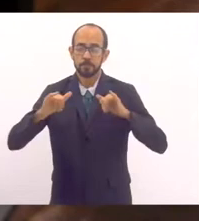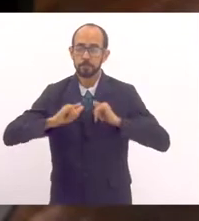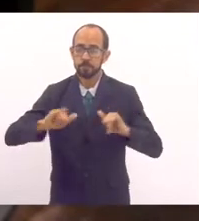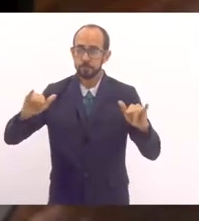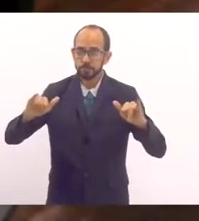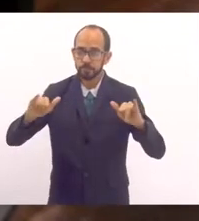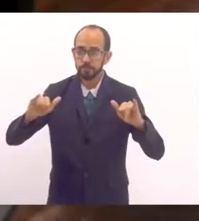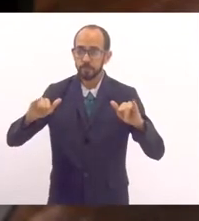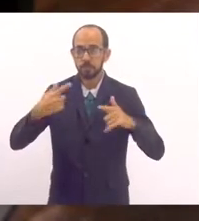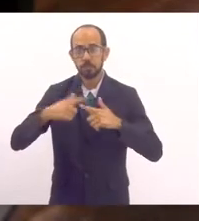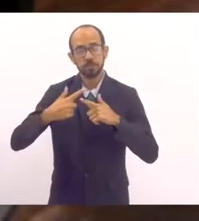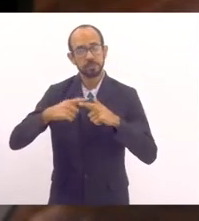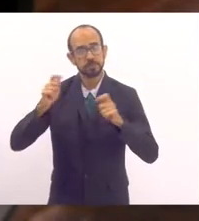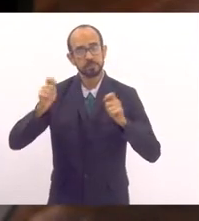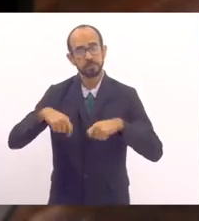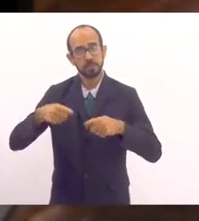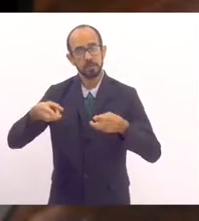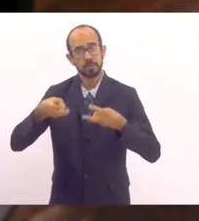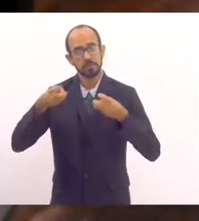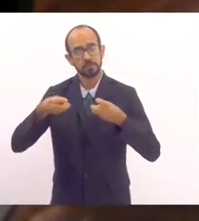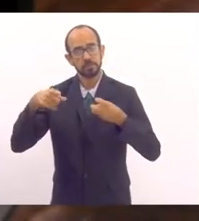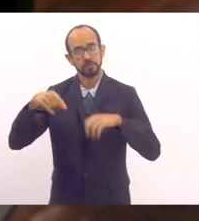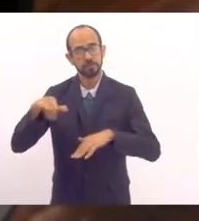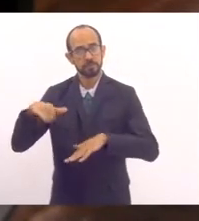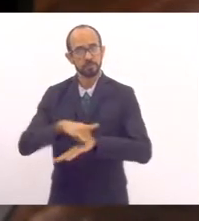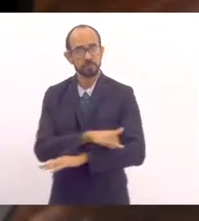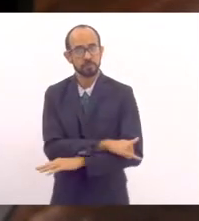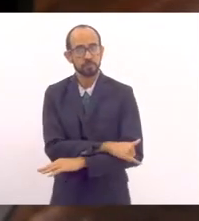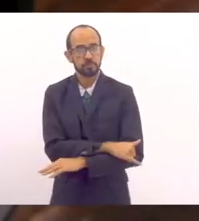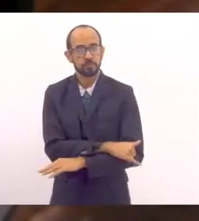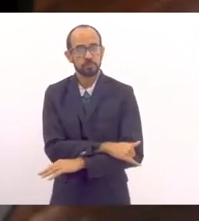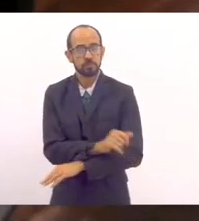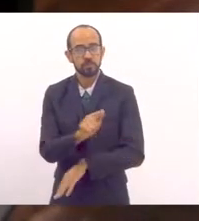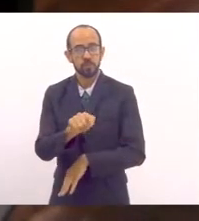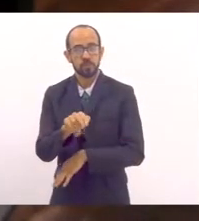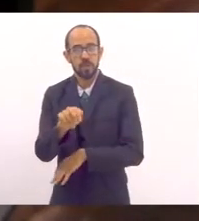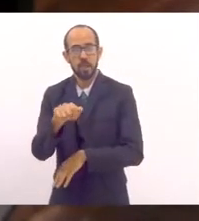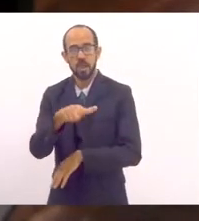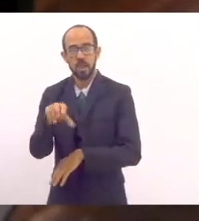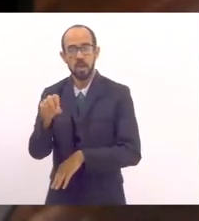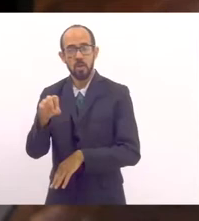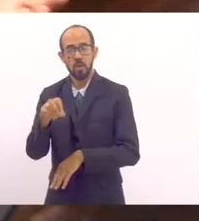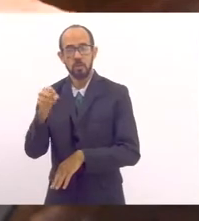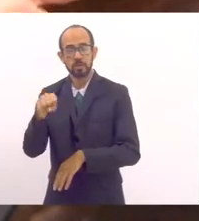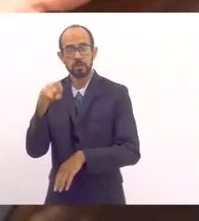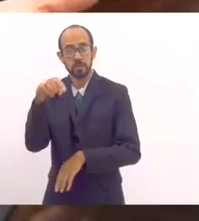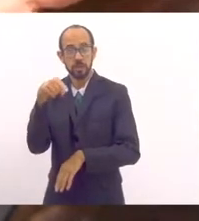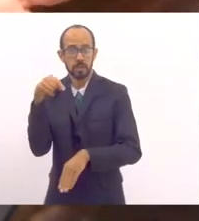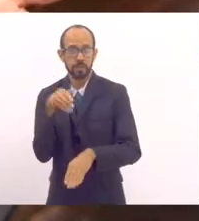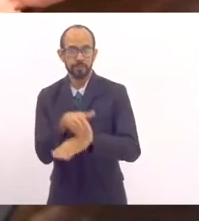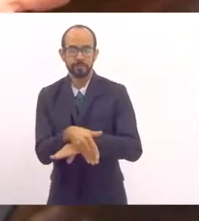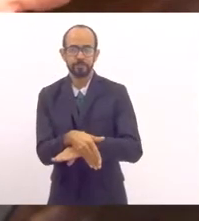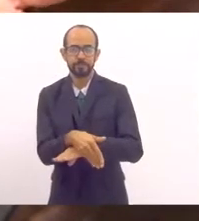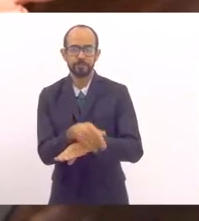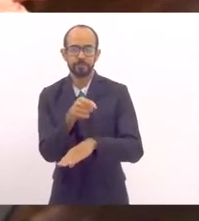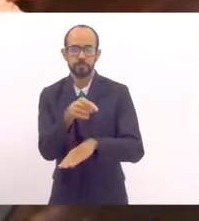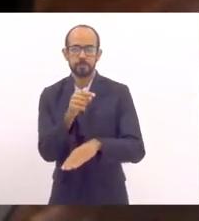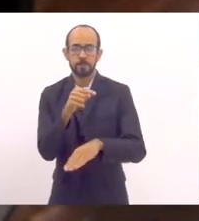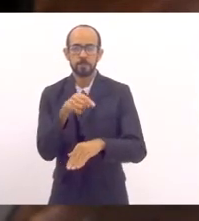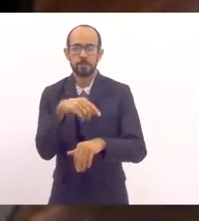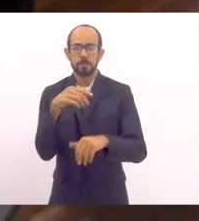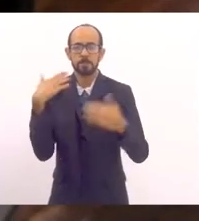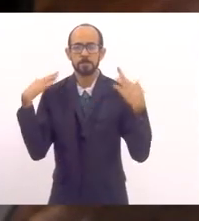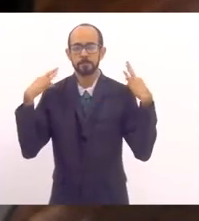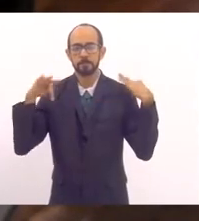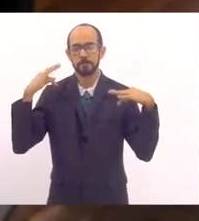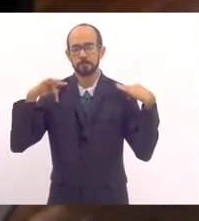para a gente assistir o nosso galeão morrendo, sendo que ele é a porta de entrada do turista internacional nesse país. Então, a